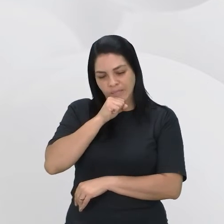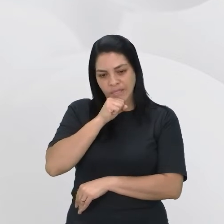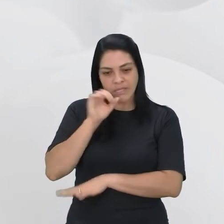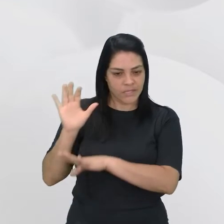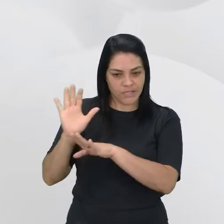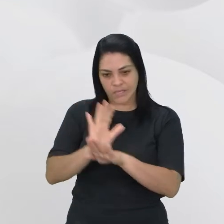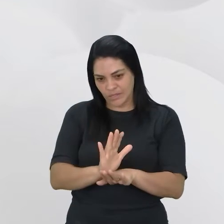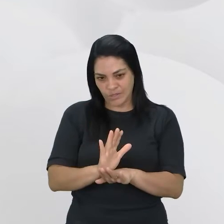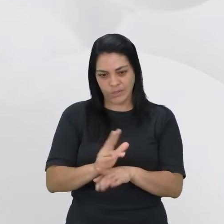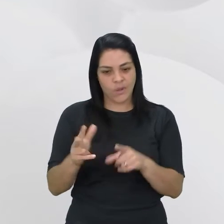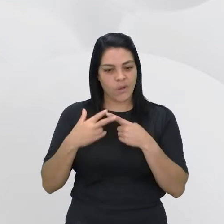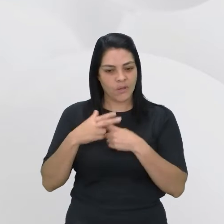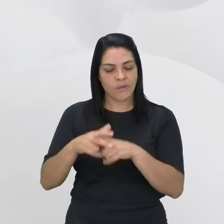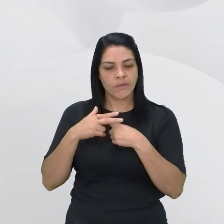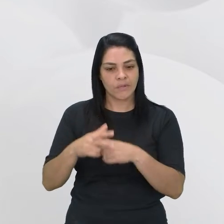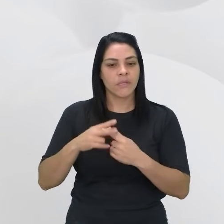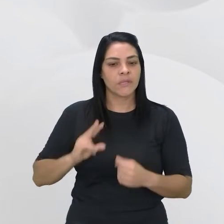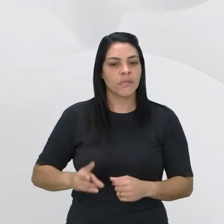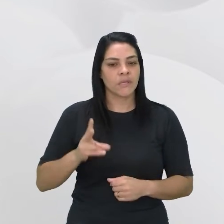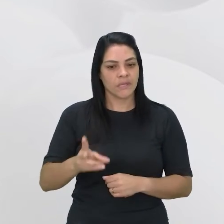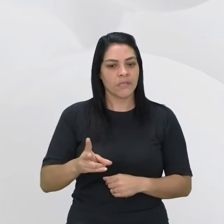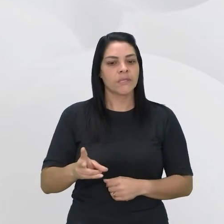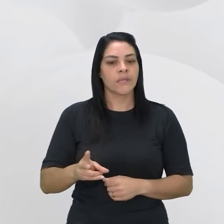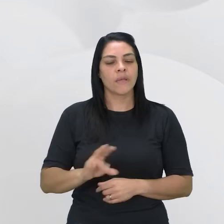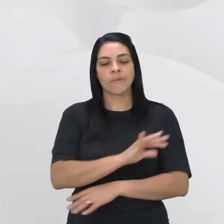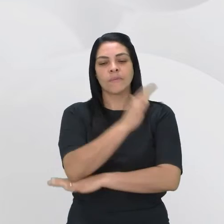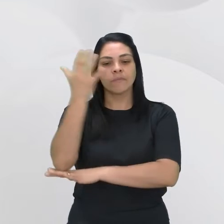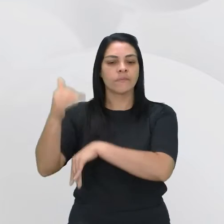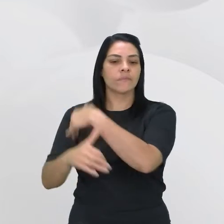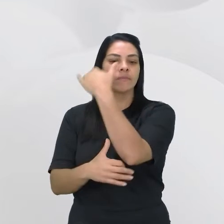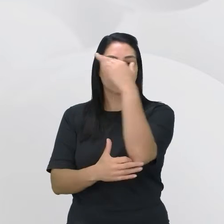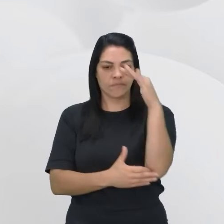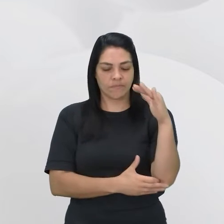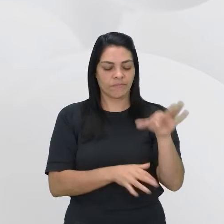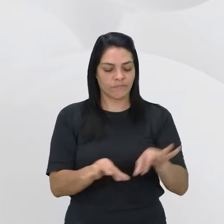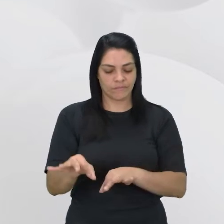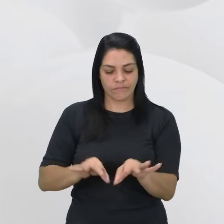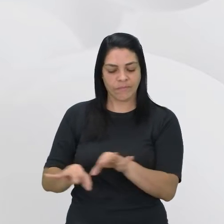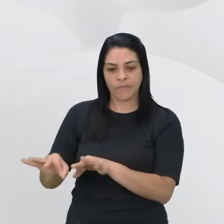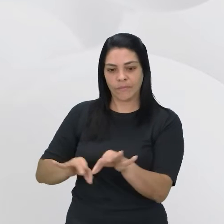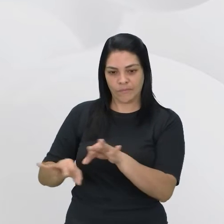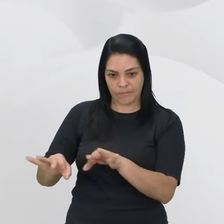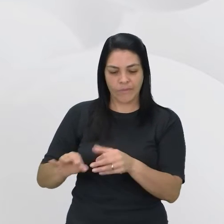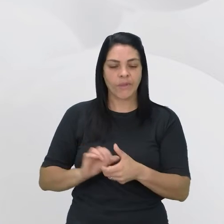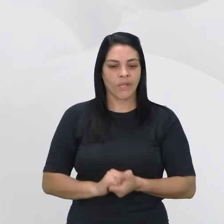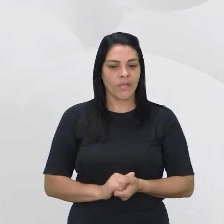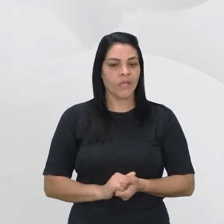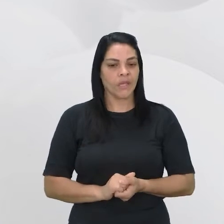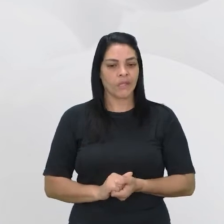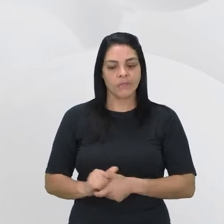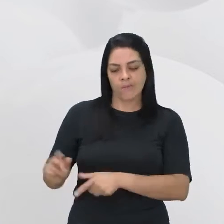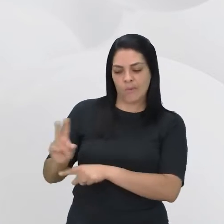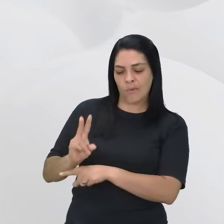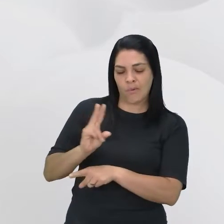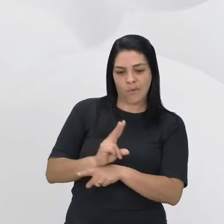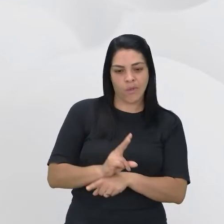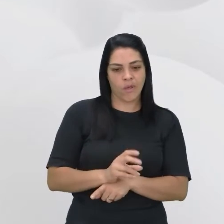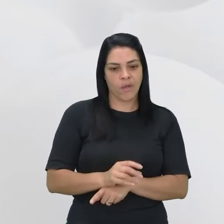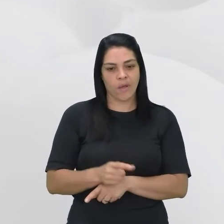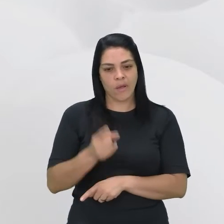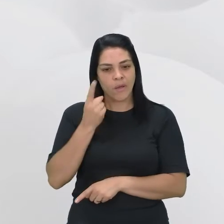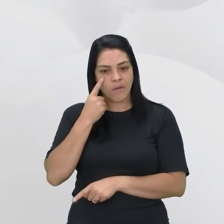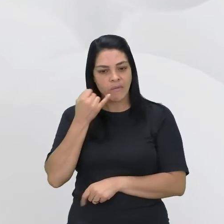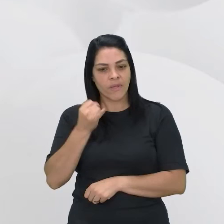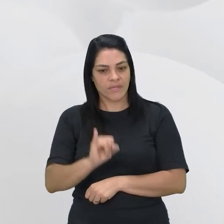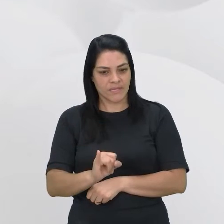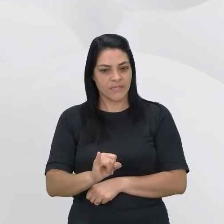contribuiu com a manutenção e que vira e mexe passa por essa floresta do Capão para poder fazer os cuidados, ver se tem o feijão guandu